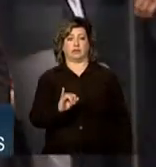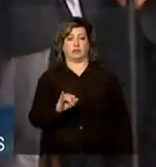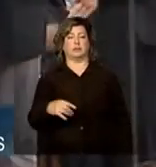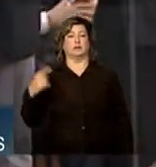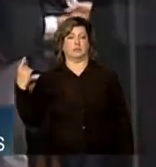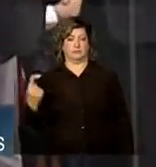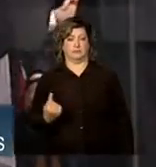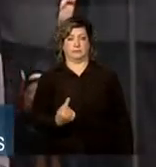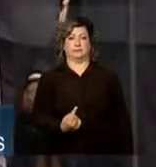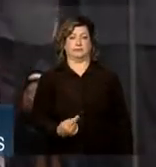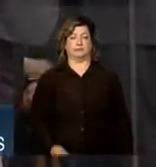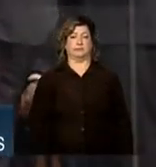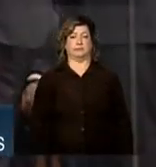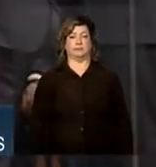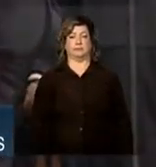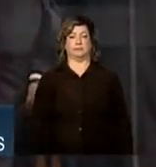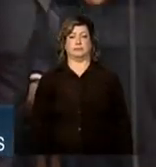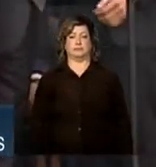Arnaldo Kney.